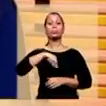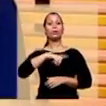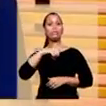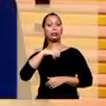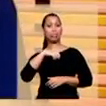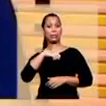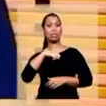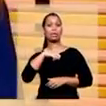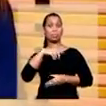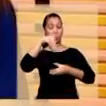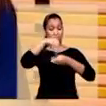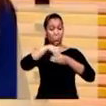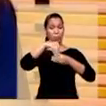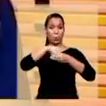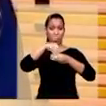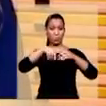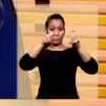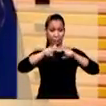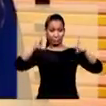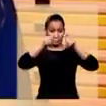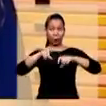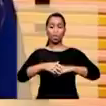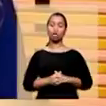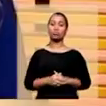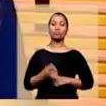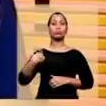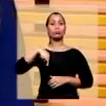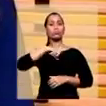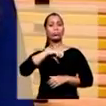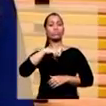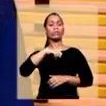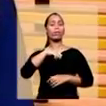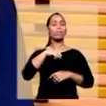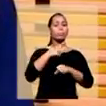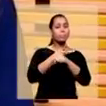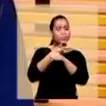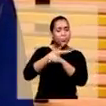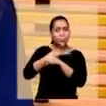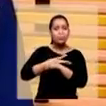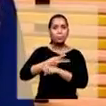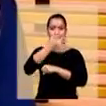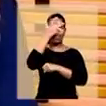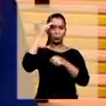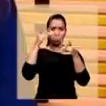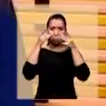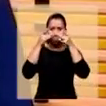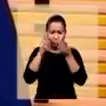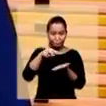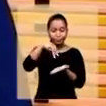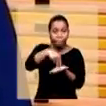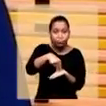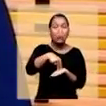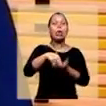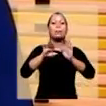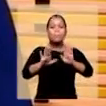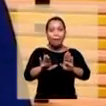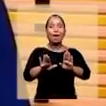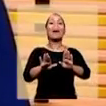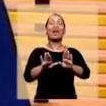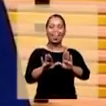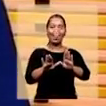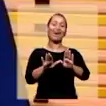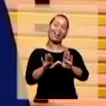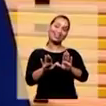nós temos um sistema online. Então, a gente tem uma grande procura pessoal, mas por incrível que